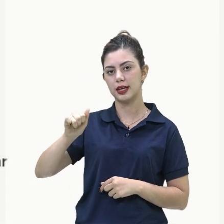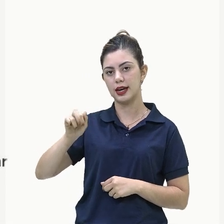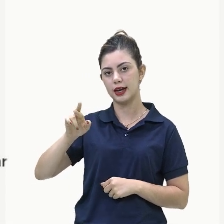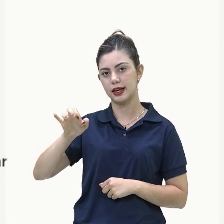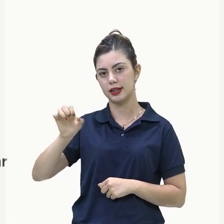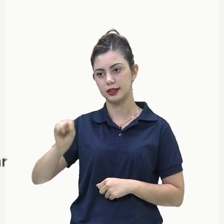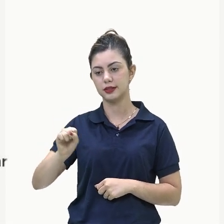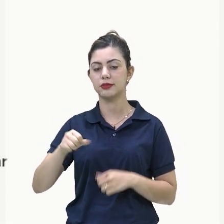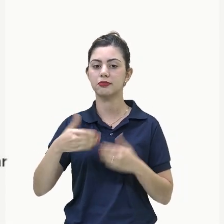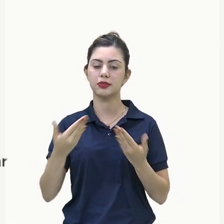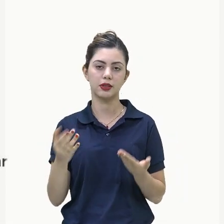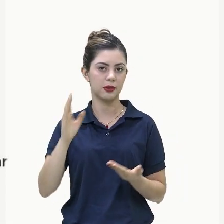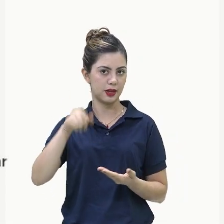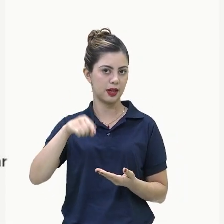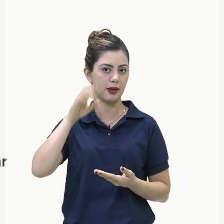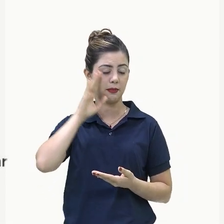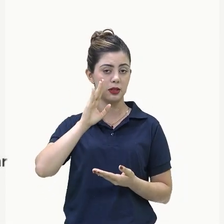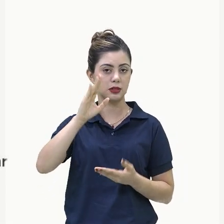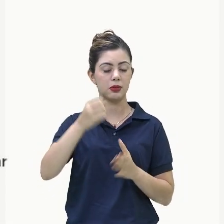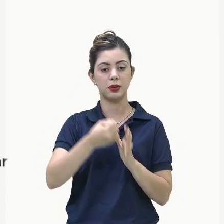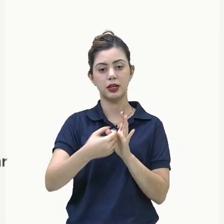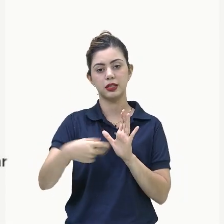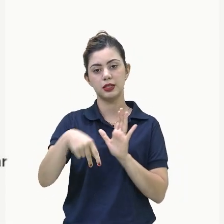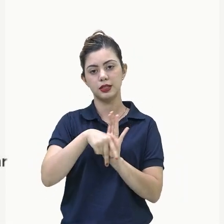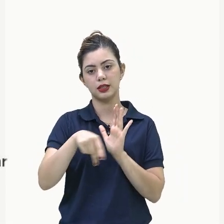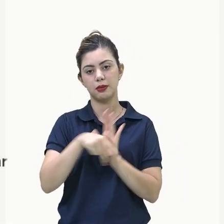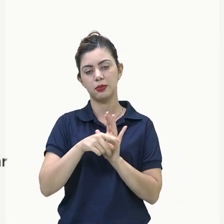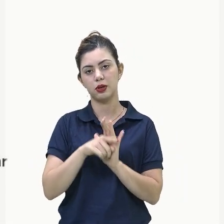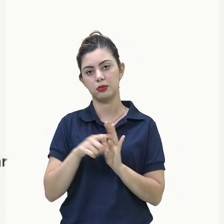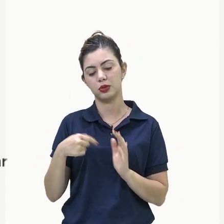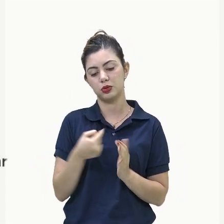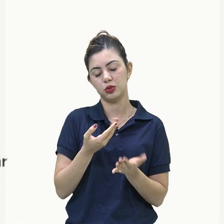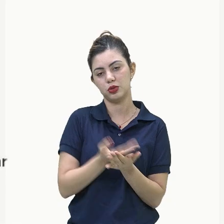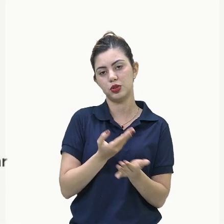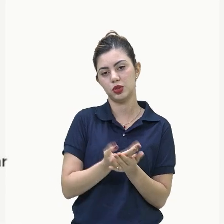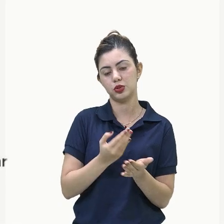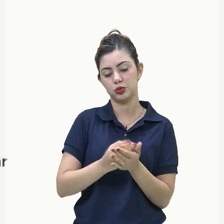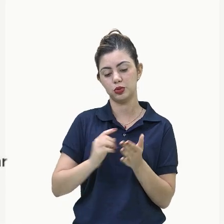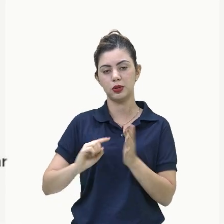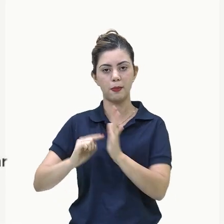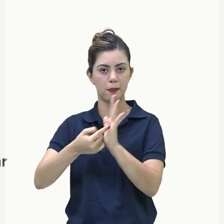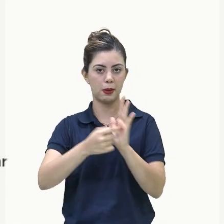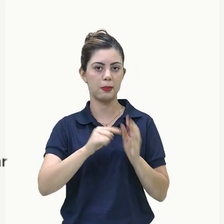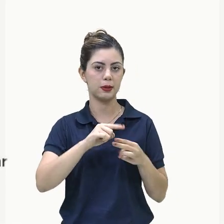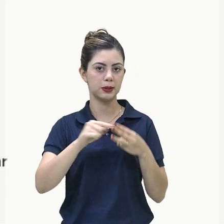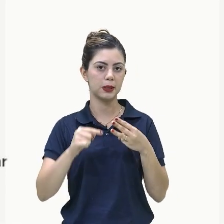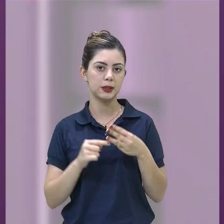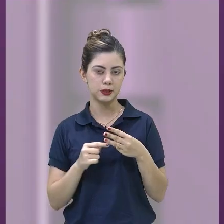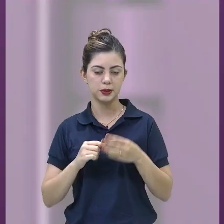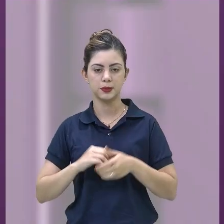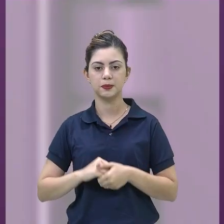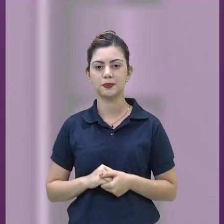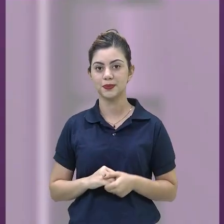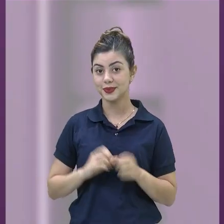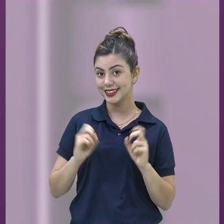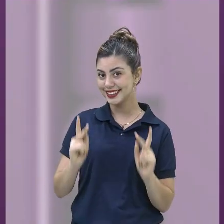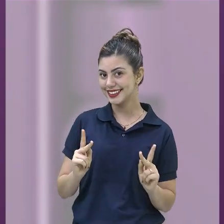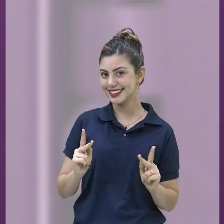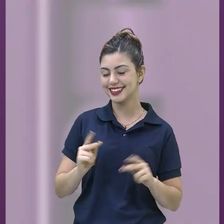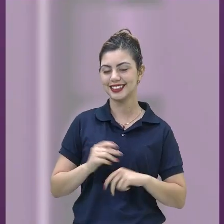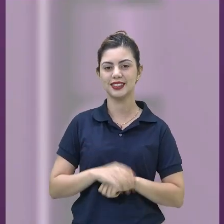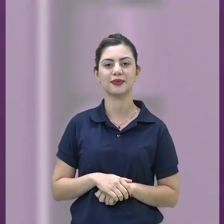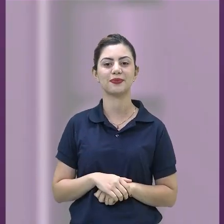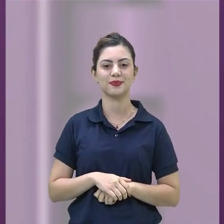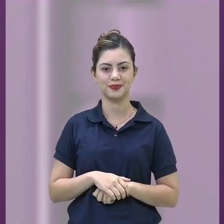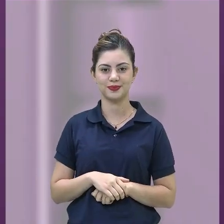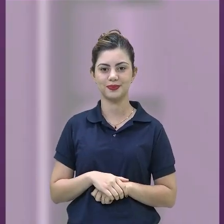a principal característica aí, quando a gente trabalha aí a situação dos 3 pontos, ok?